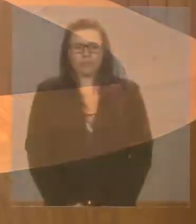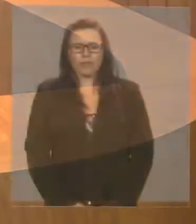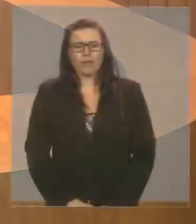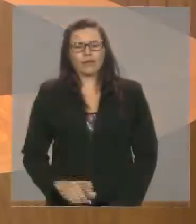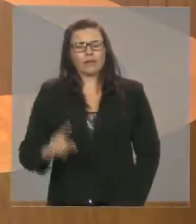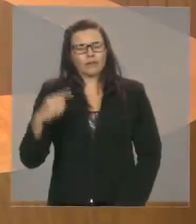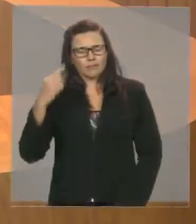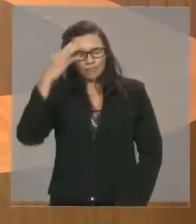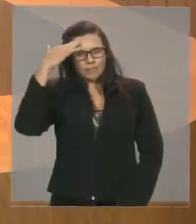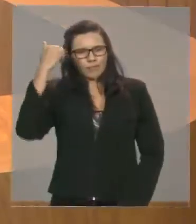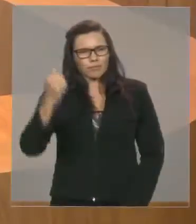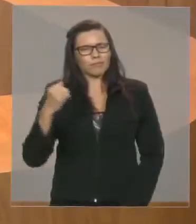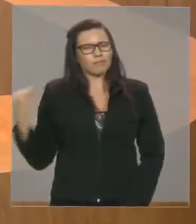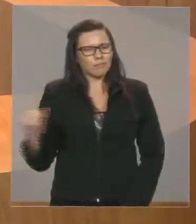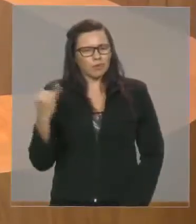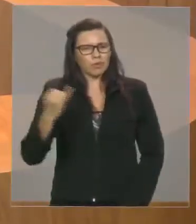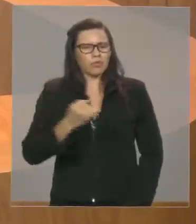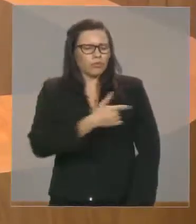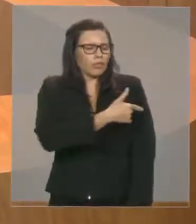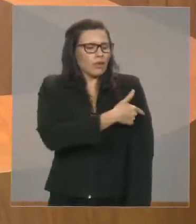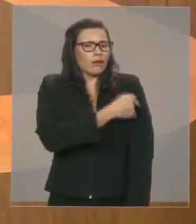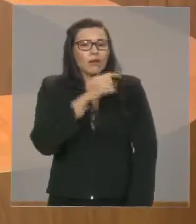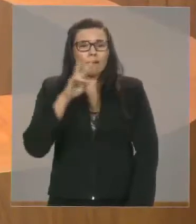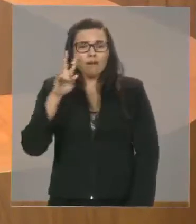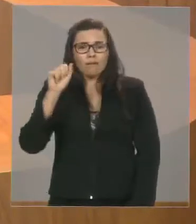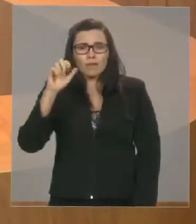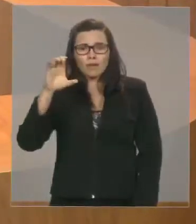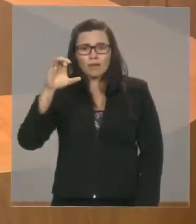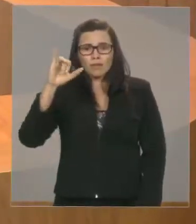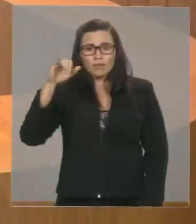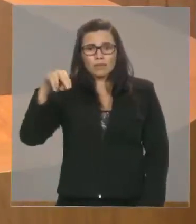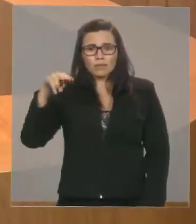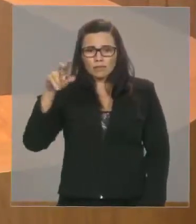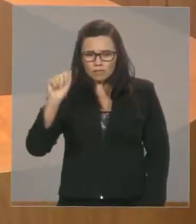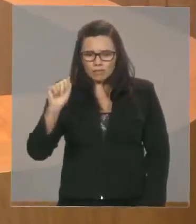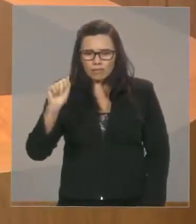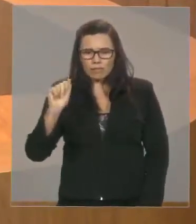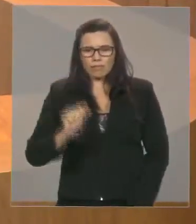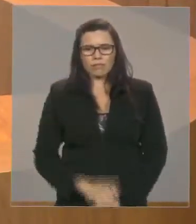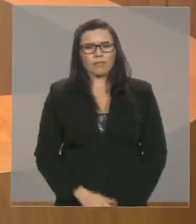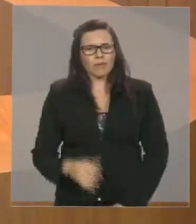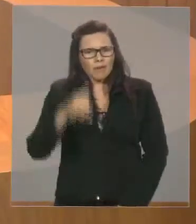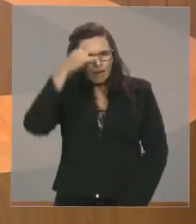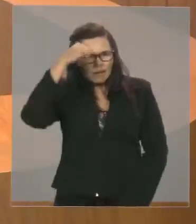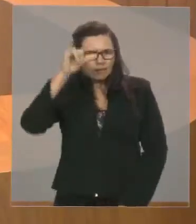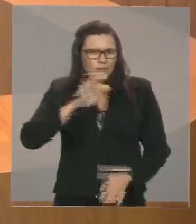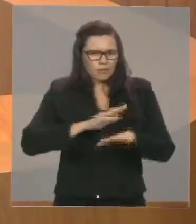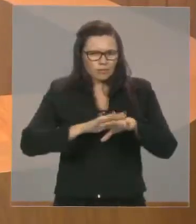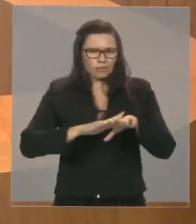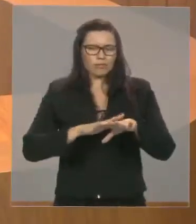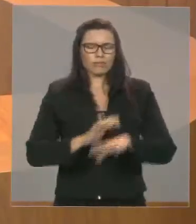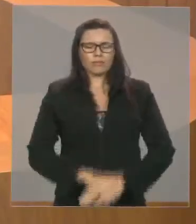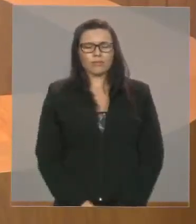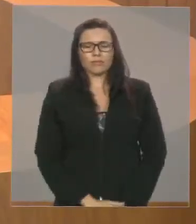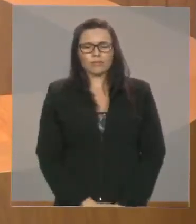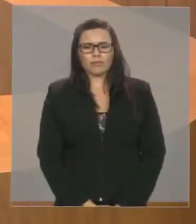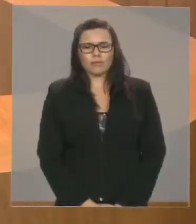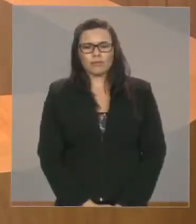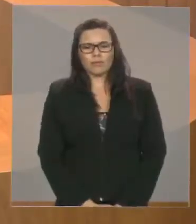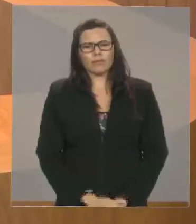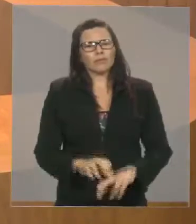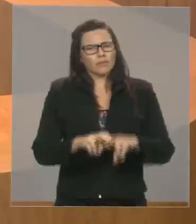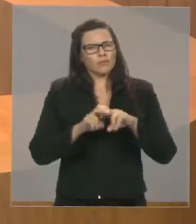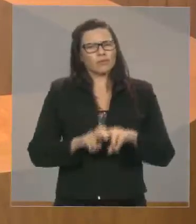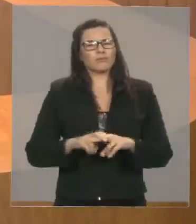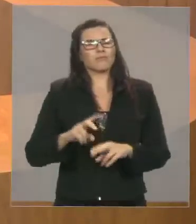passo importante do enfrentamento do problema. E tanto isso é verdade que algumas pessoas retornam, às vezes, anos